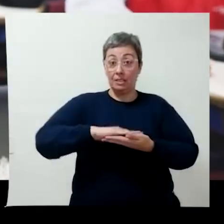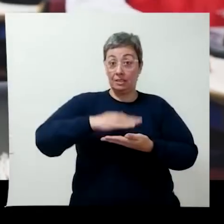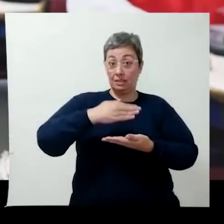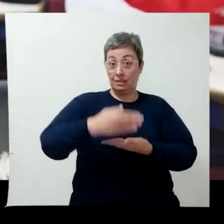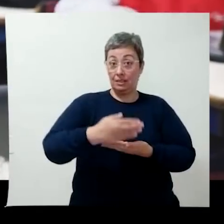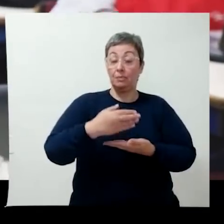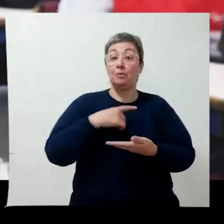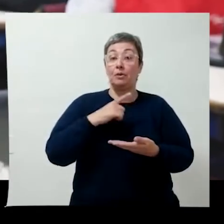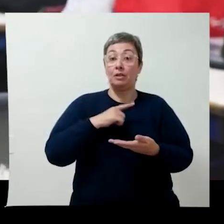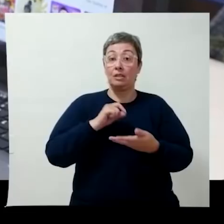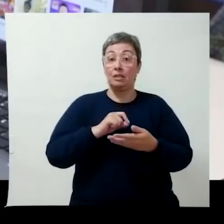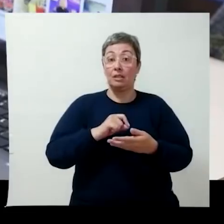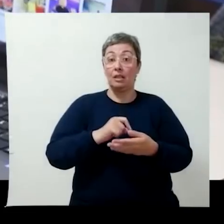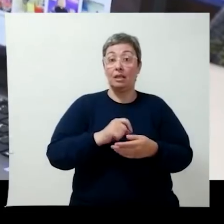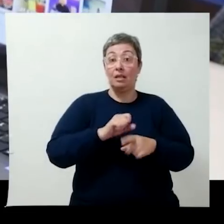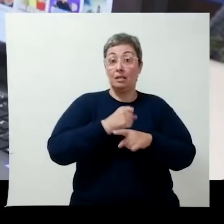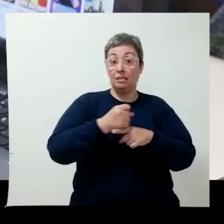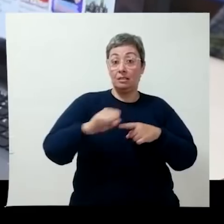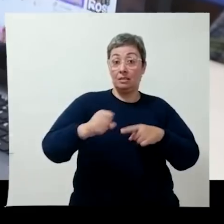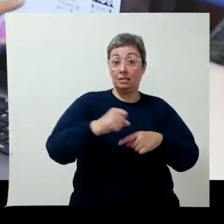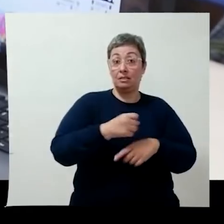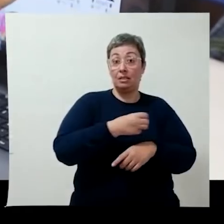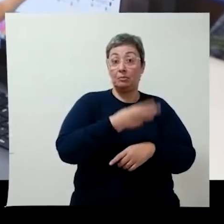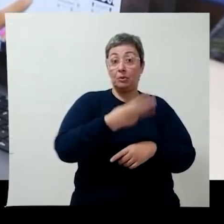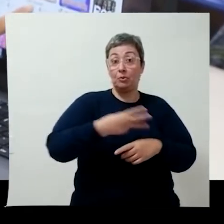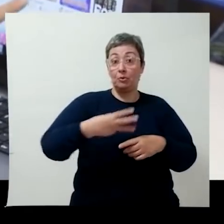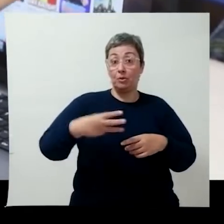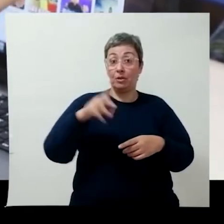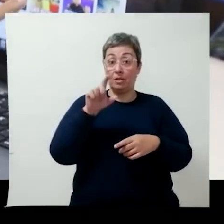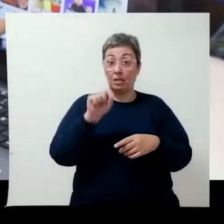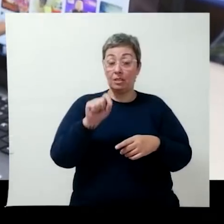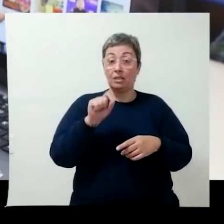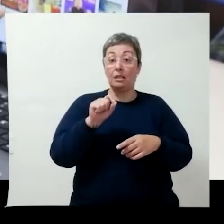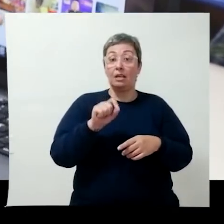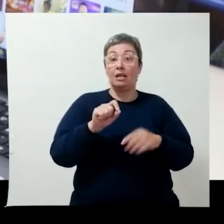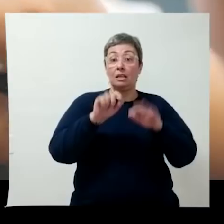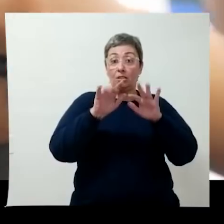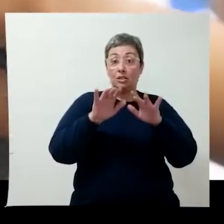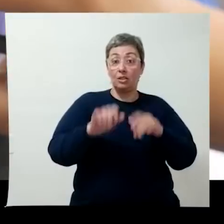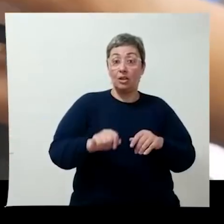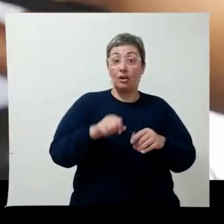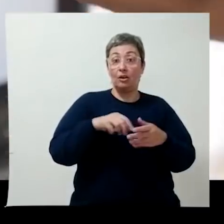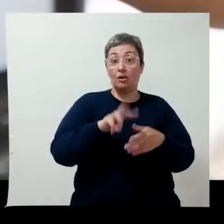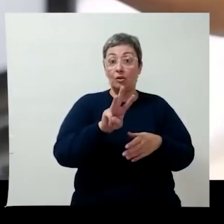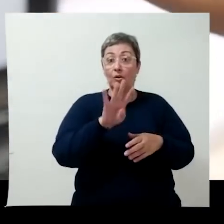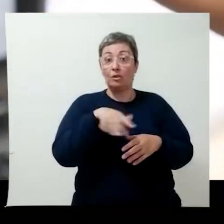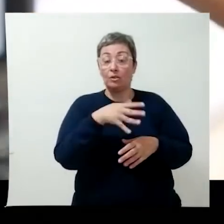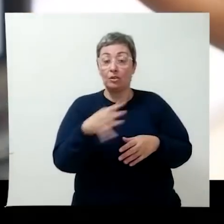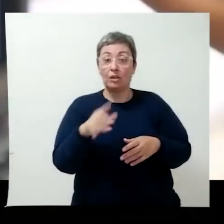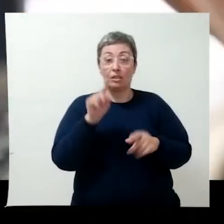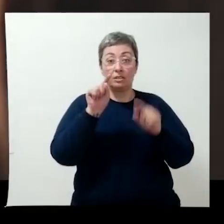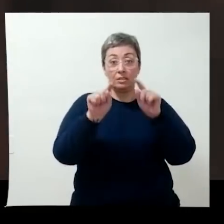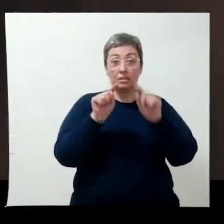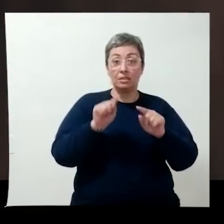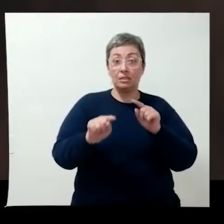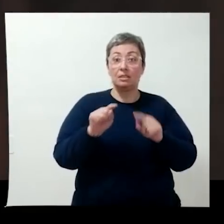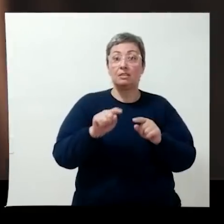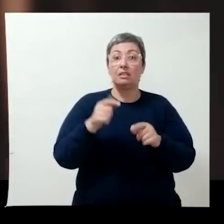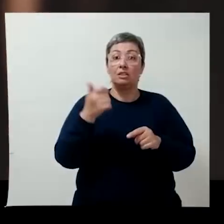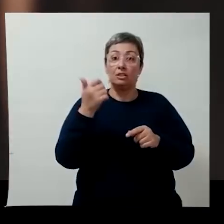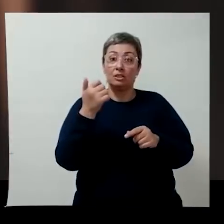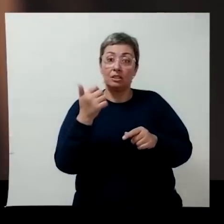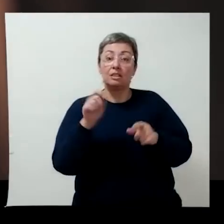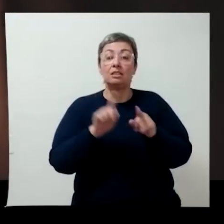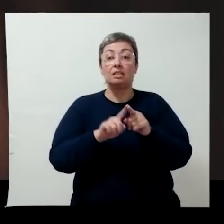Esses netbooks contam com o sistema operacional Windows 10, pacote Office e tela touch com caneta. E os